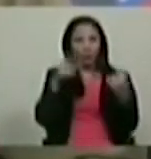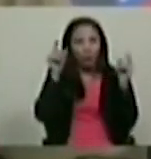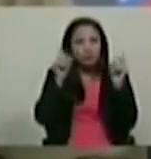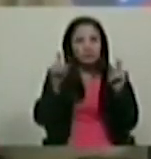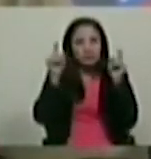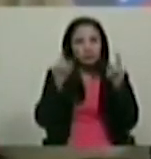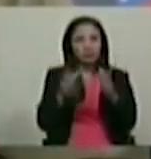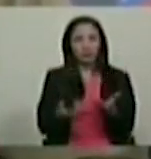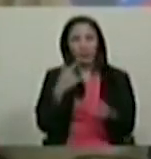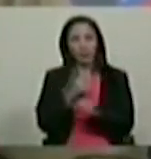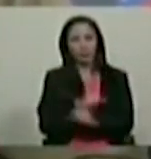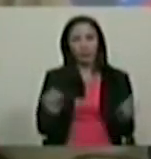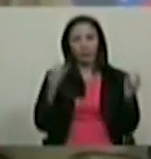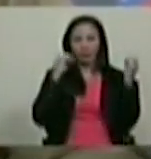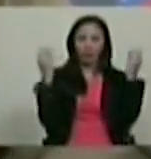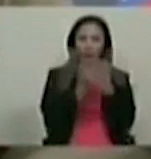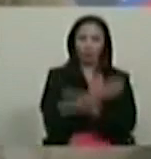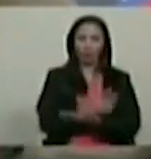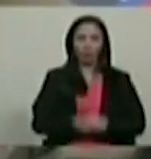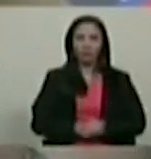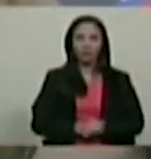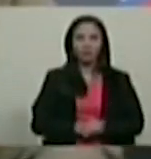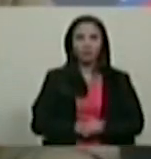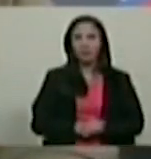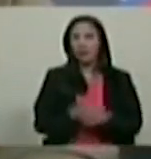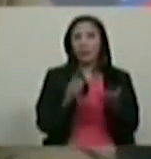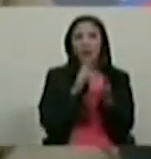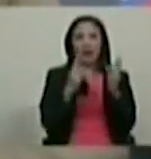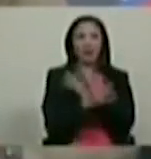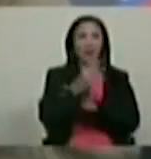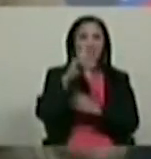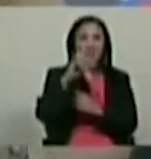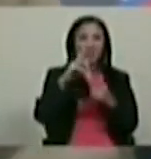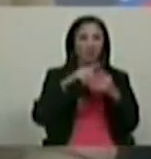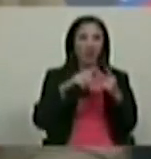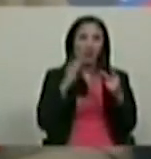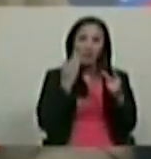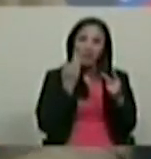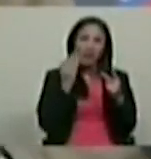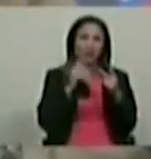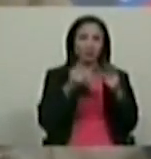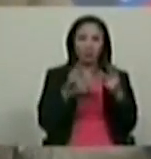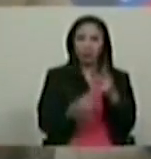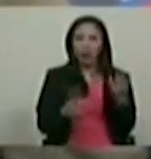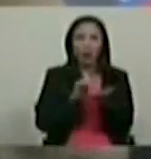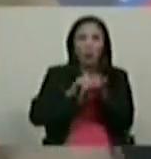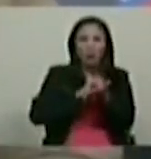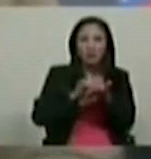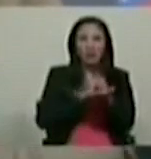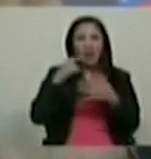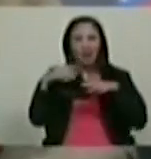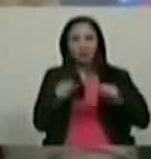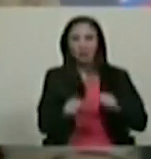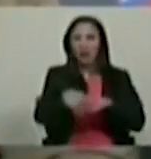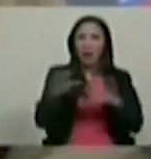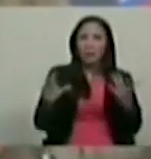Venezuela, e os países que fazem parte do grupo de Lima são críticos ao chavismo. A reunião de emergência do grupo terminou nesta segunda-feira em Ottawa,